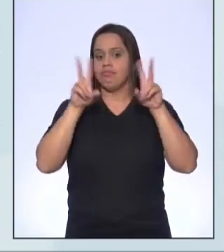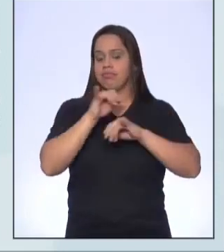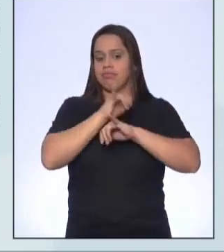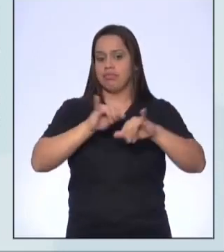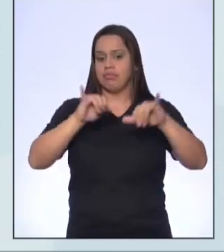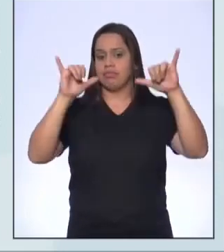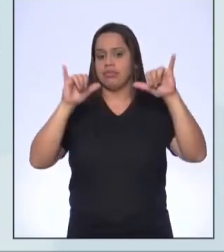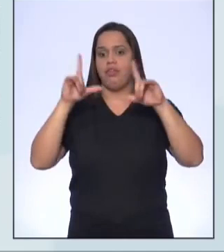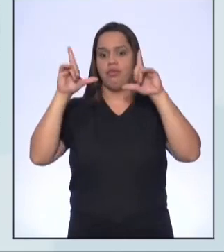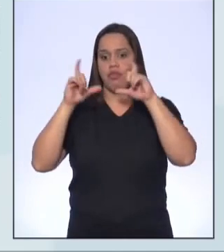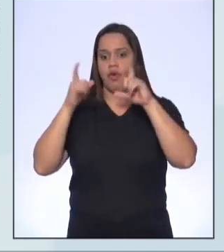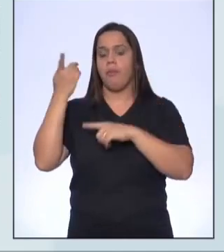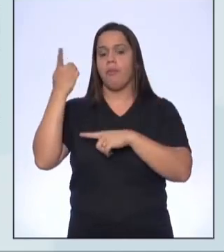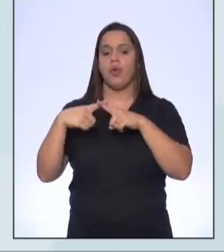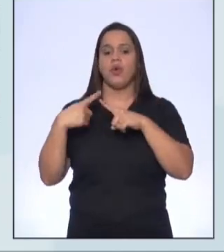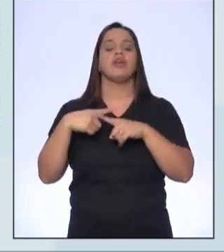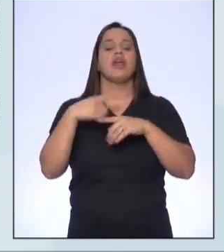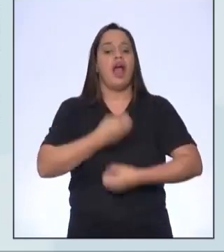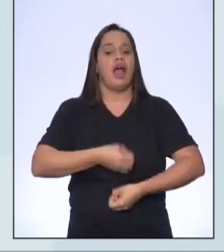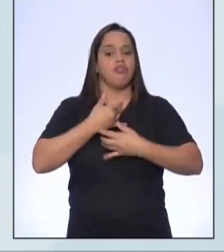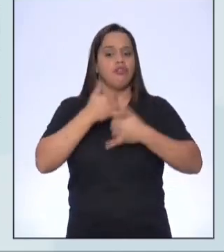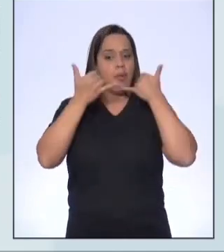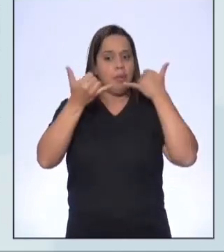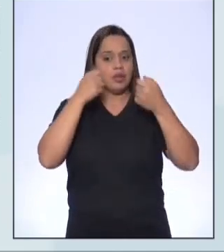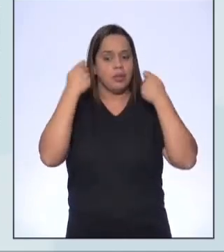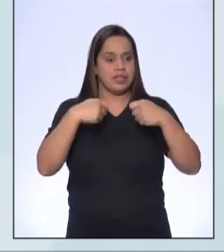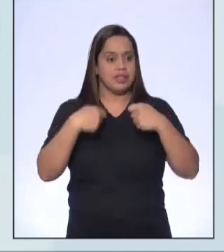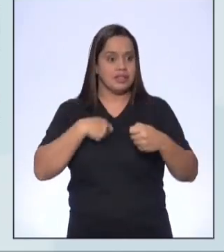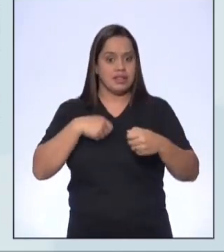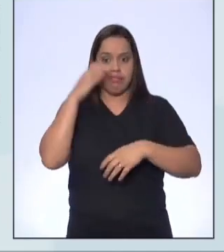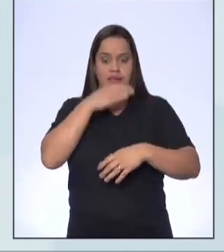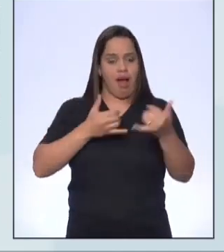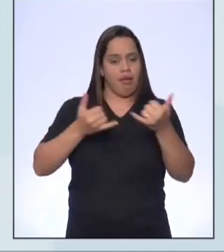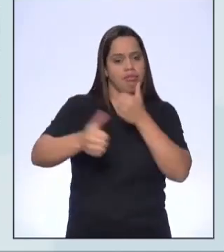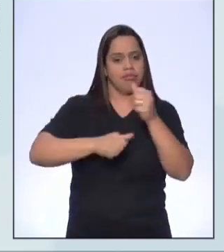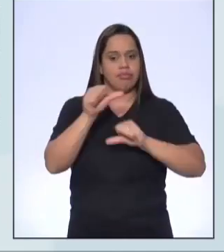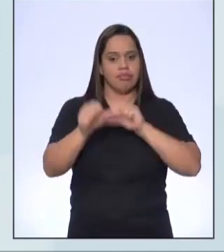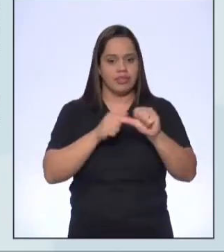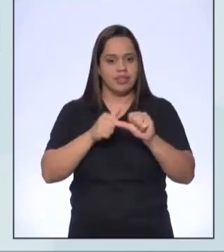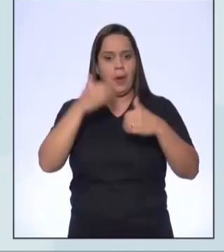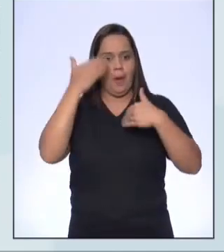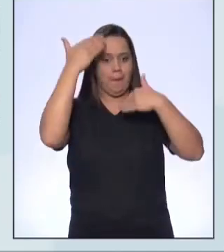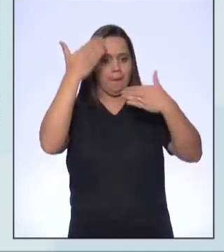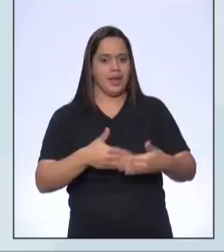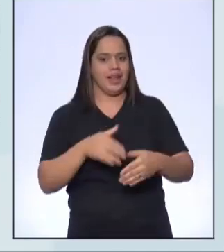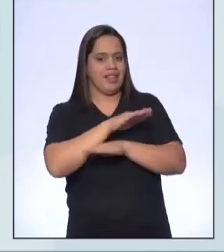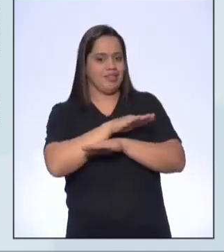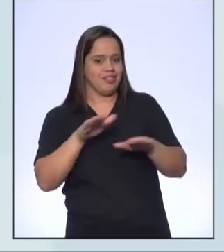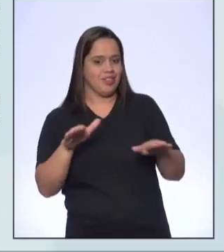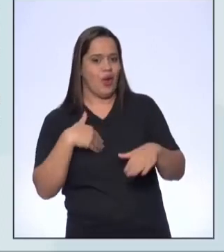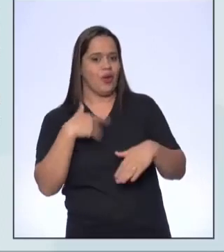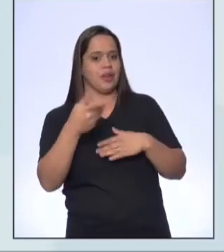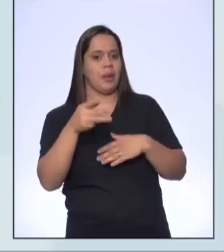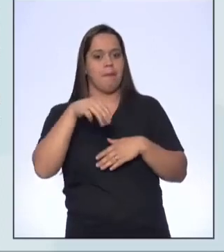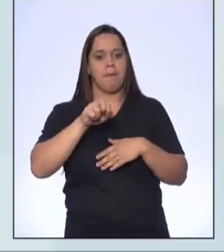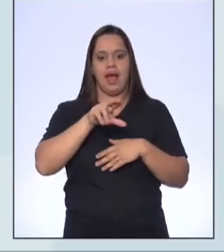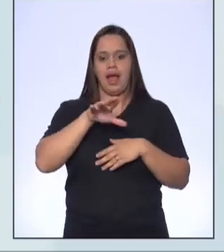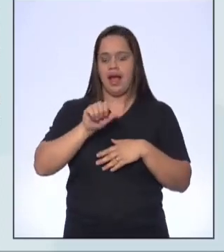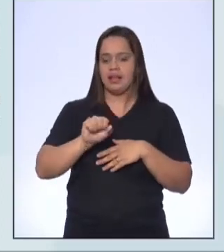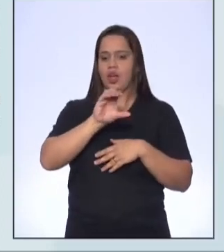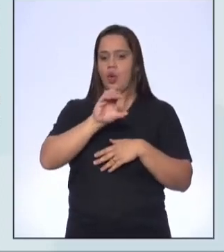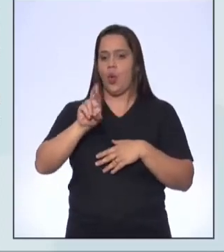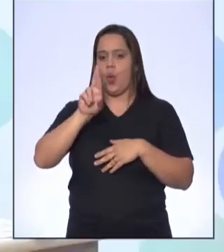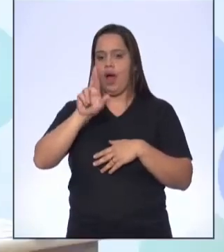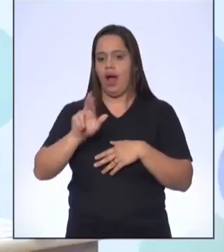precisa ser dinâmica e chegar de forma mais fácil para as pessoas. Sem mais, Márcia Corrales. Olha que interessante. Suponha